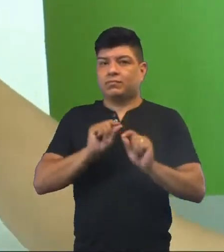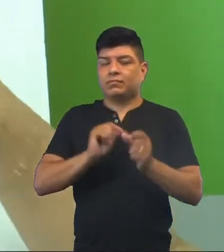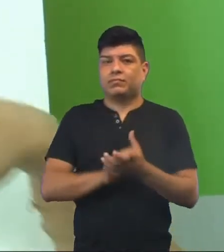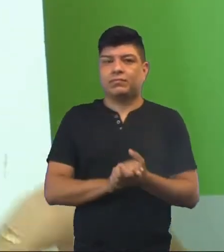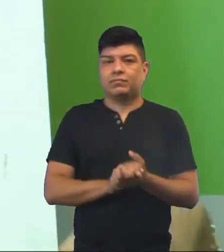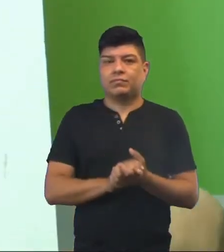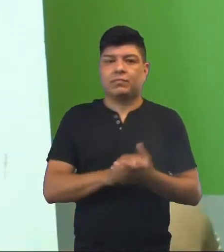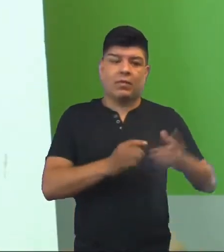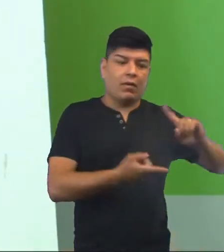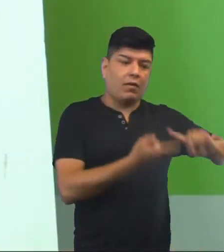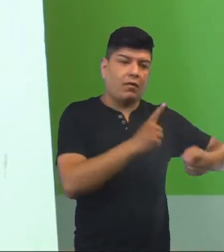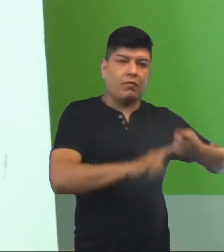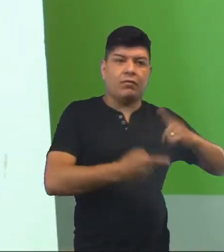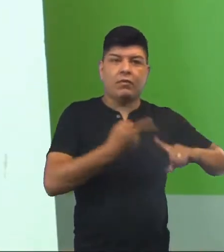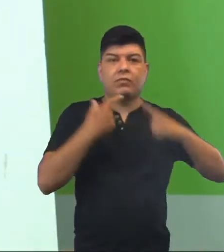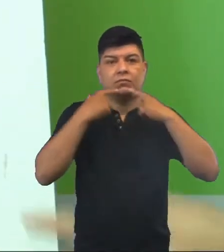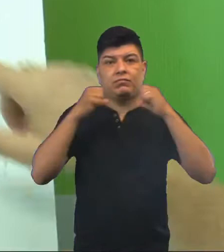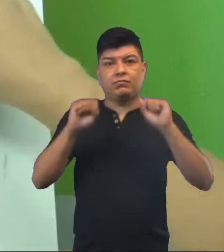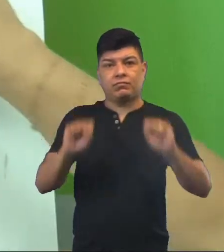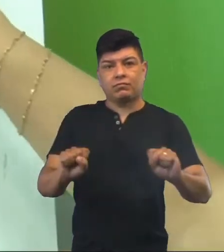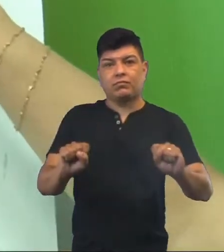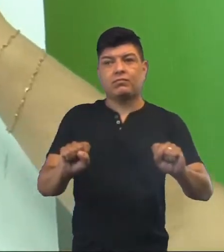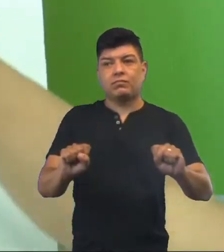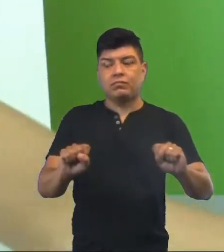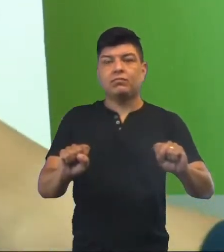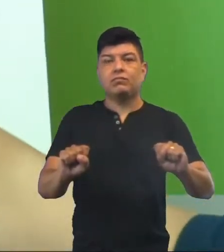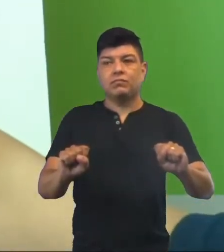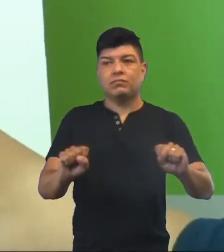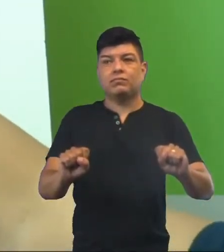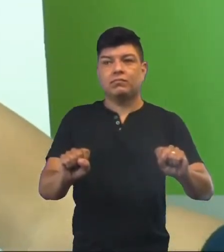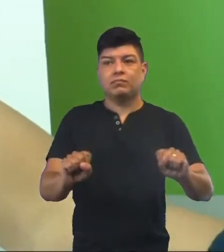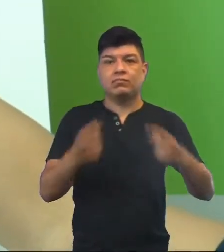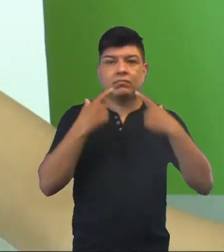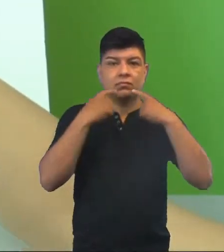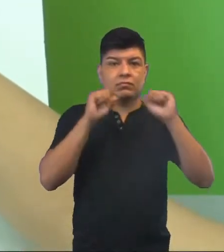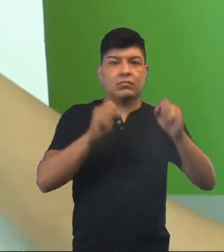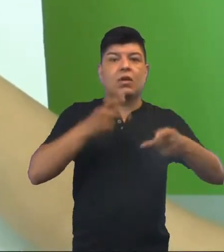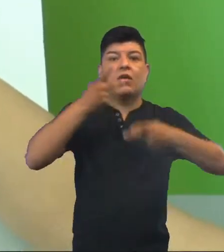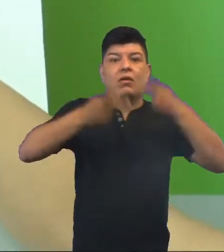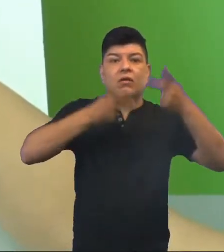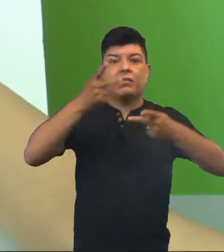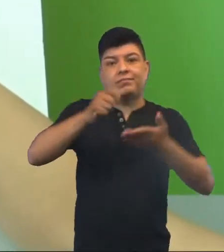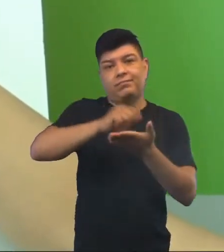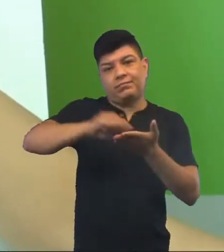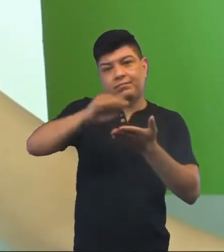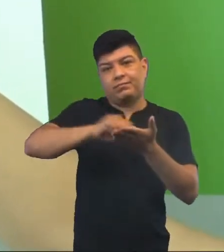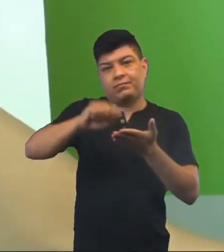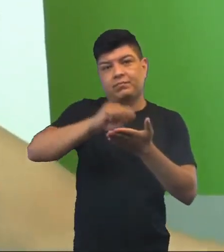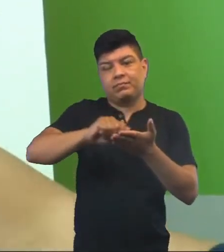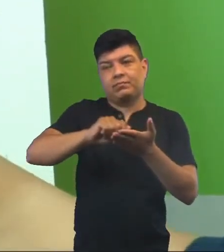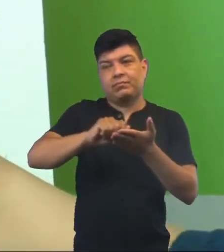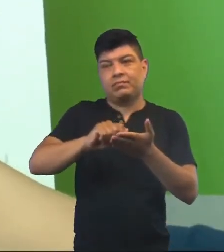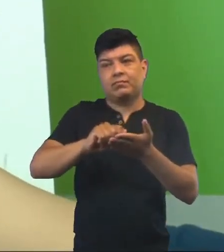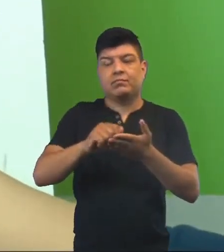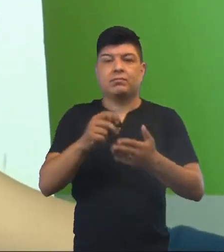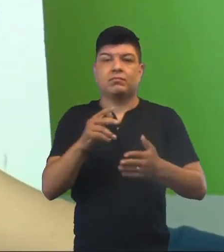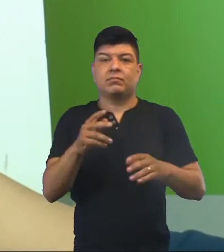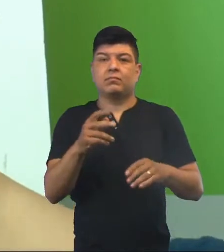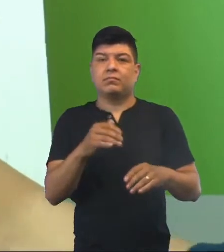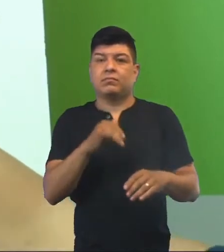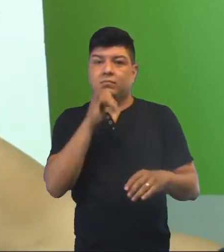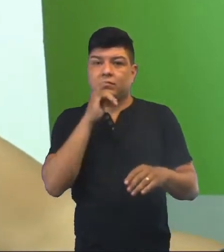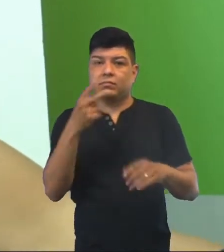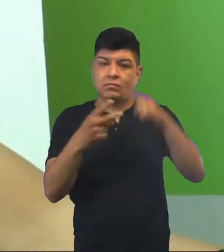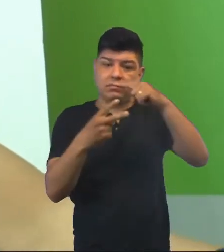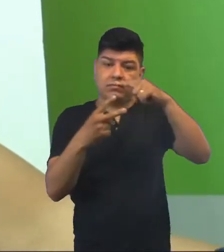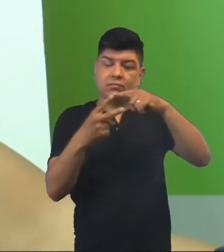são variações da língua, tanto a linguagem falada quanto a escrita. Nós vemos aqui dois exemplos,